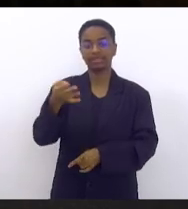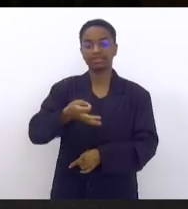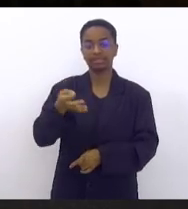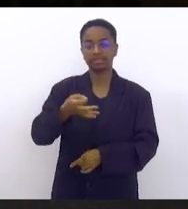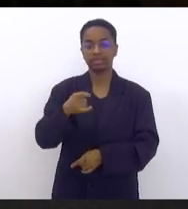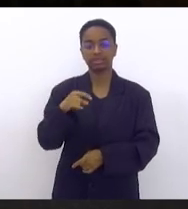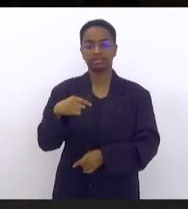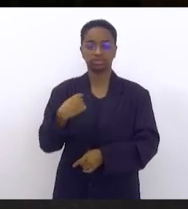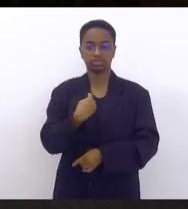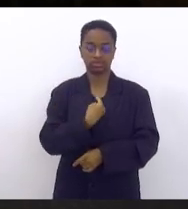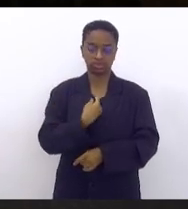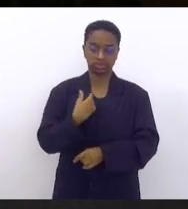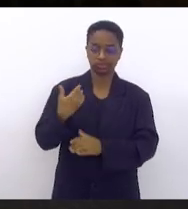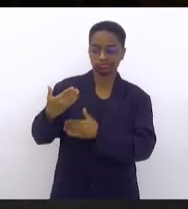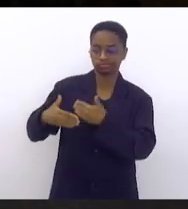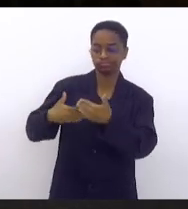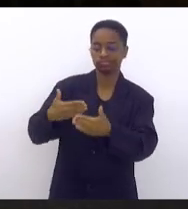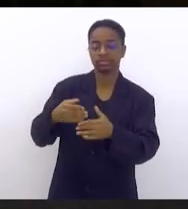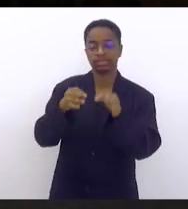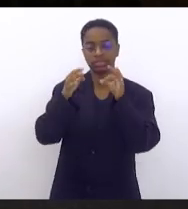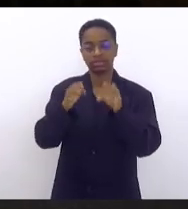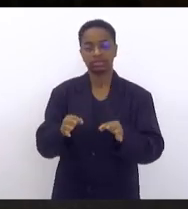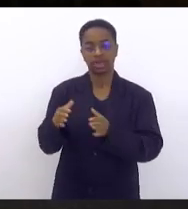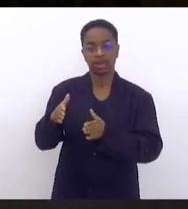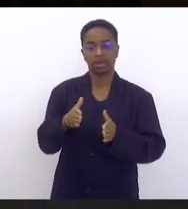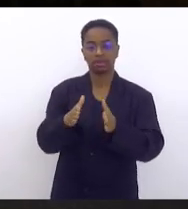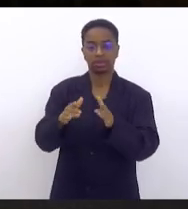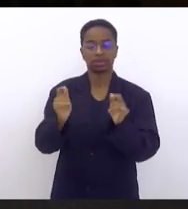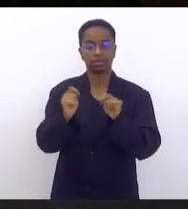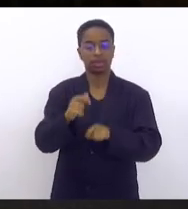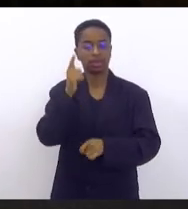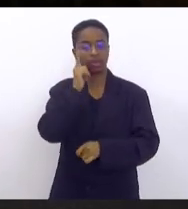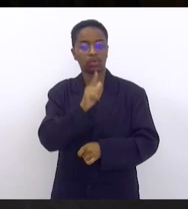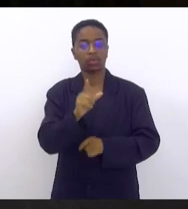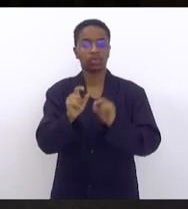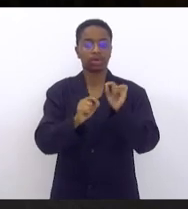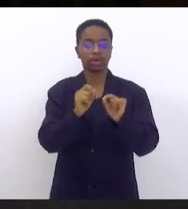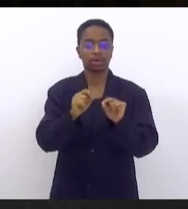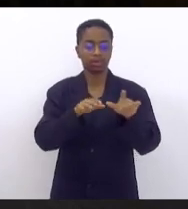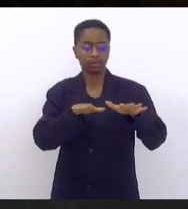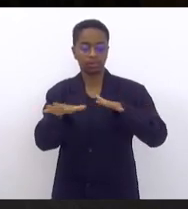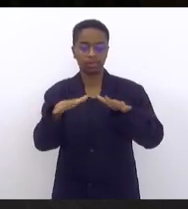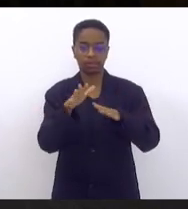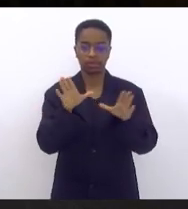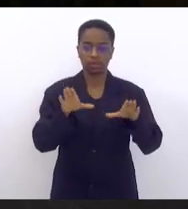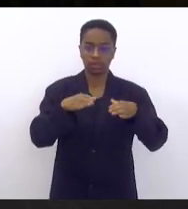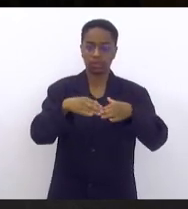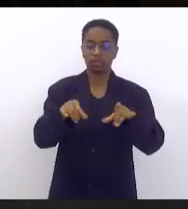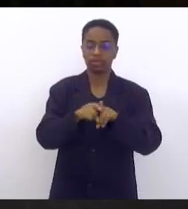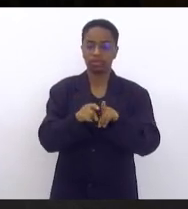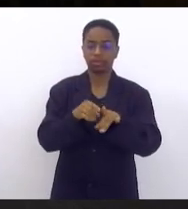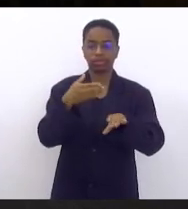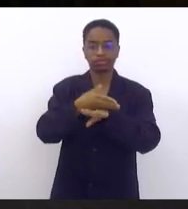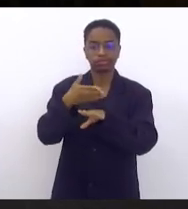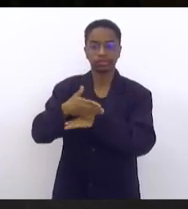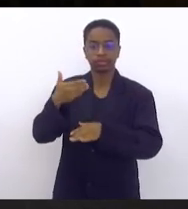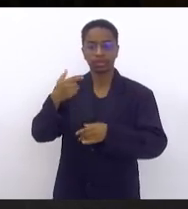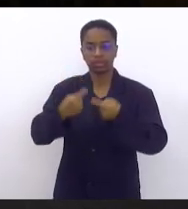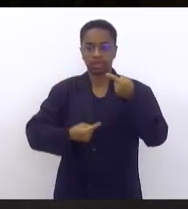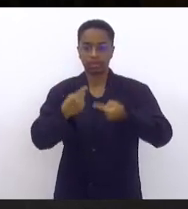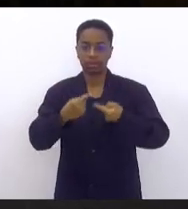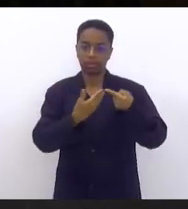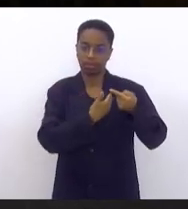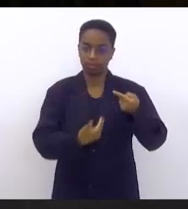caminho certo para alcançar a nossa conquista, que é esse, é de mobilizar a categoria, de participar do debate público, na rua,